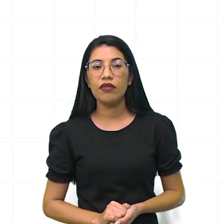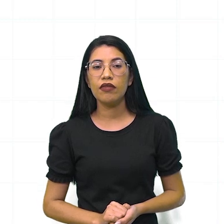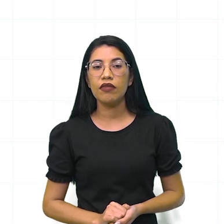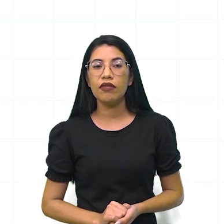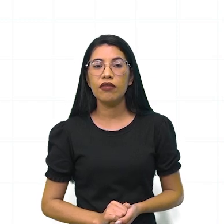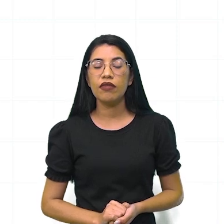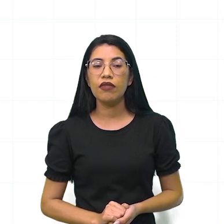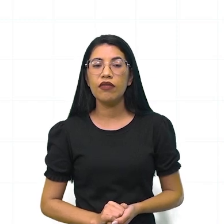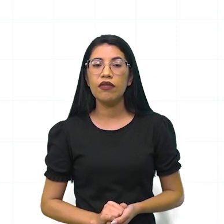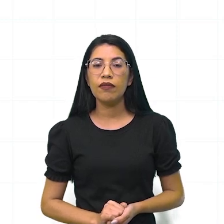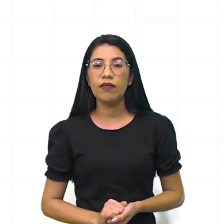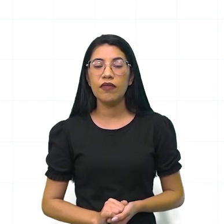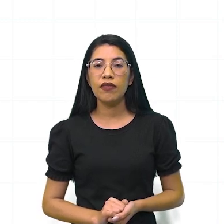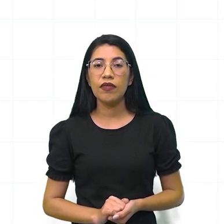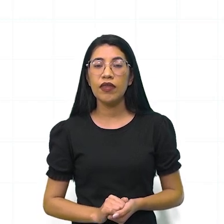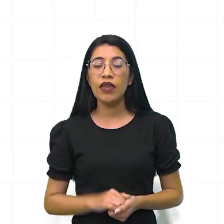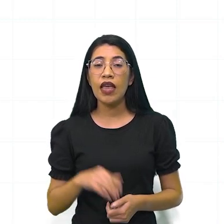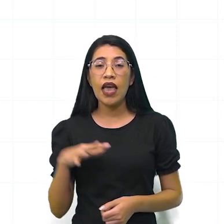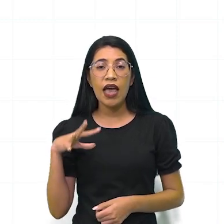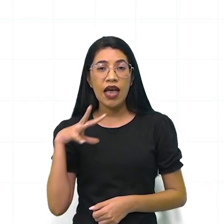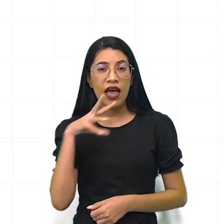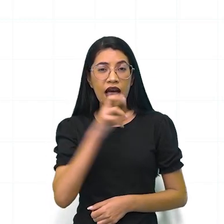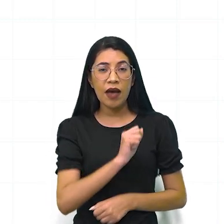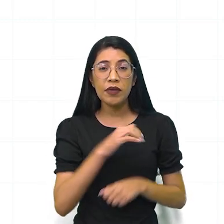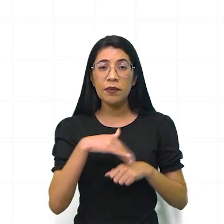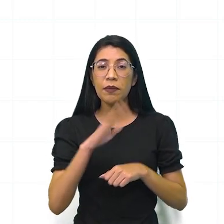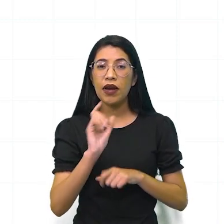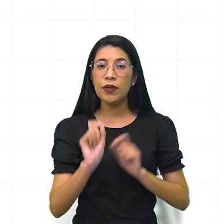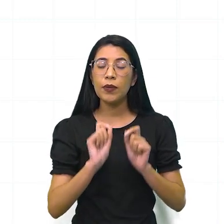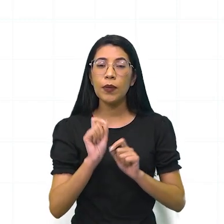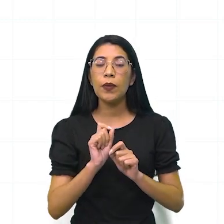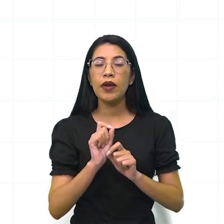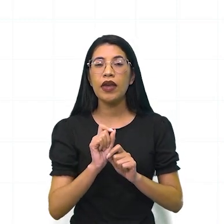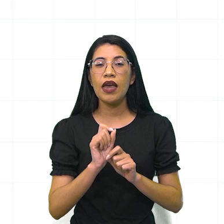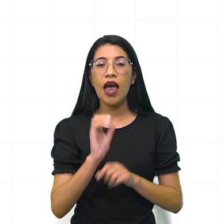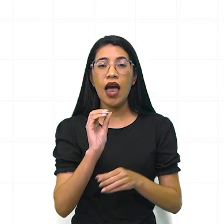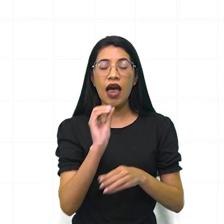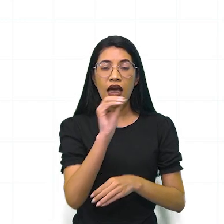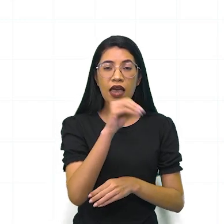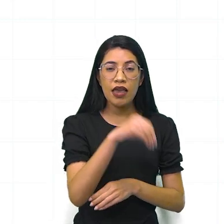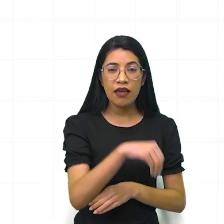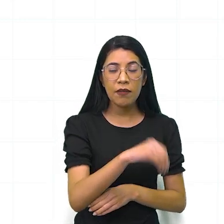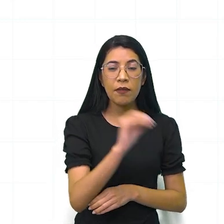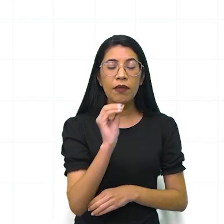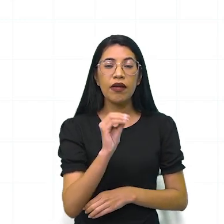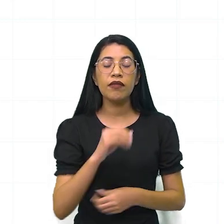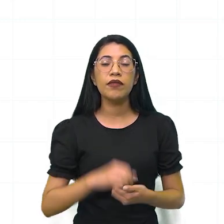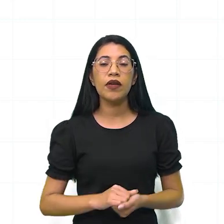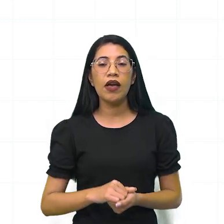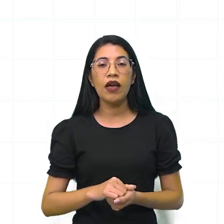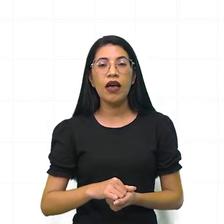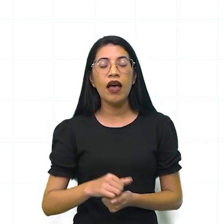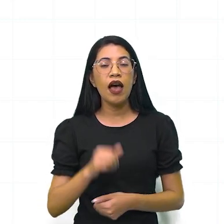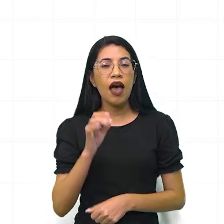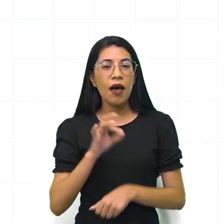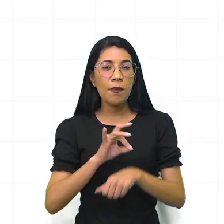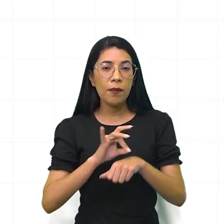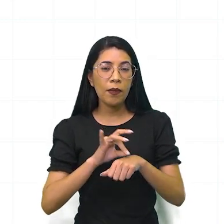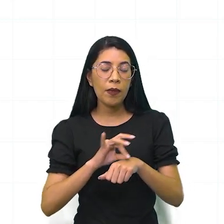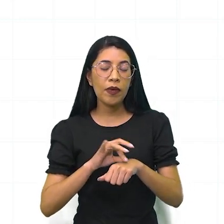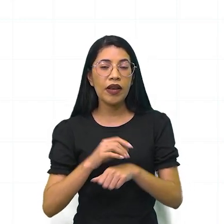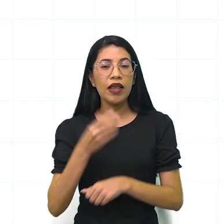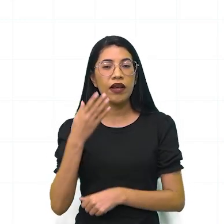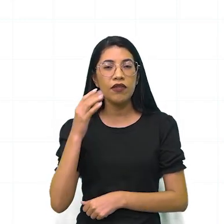Mais rápida que a ema selvagem, a morena virgem, corria o sertão e